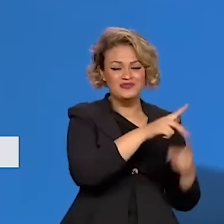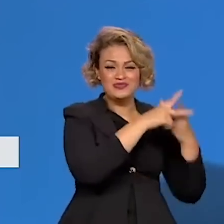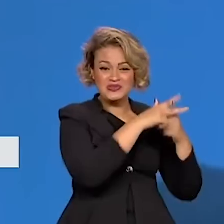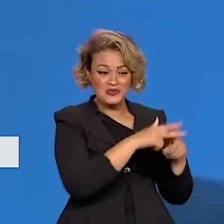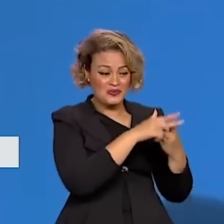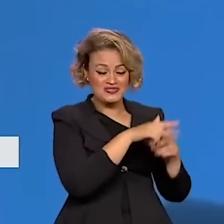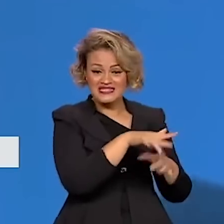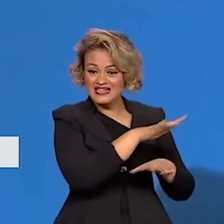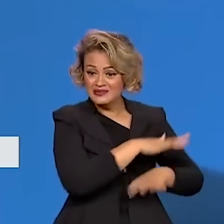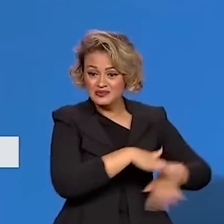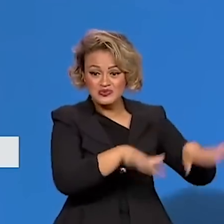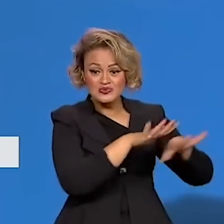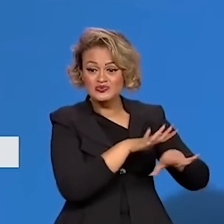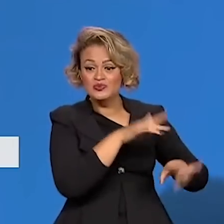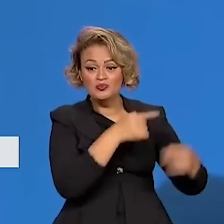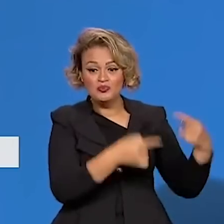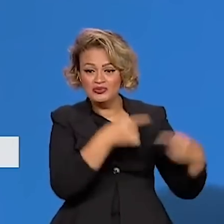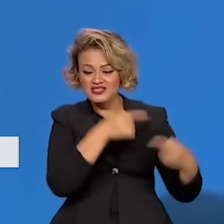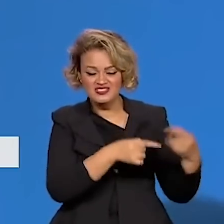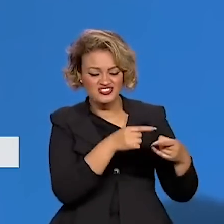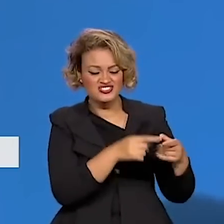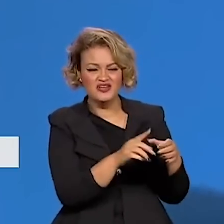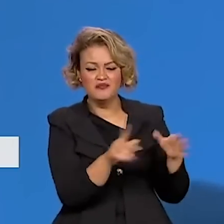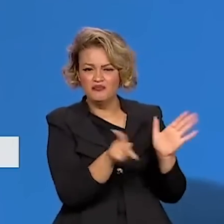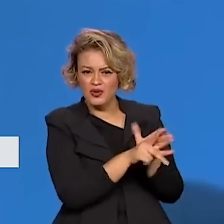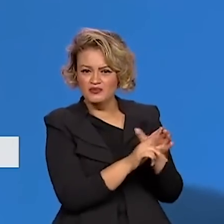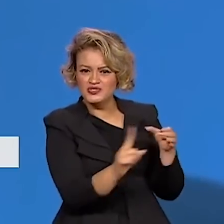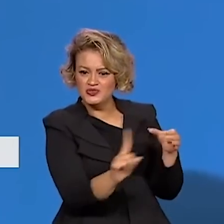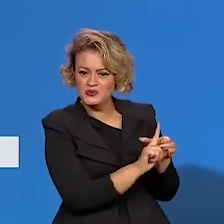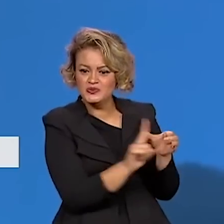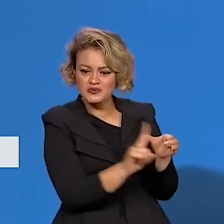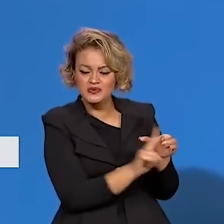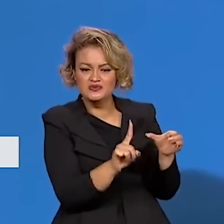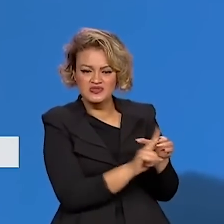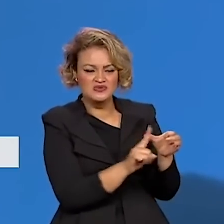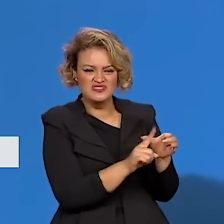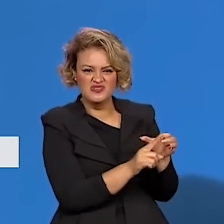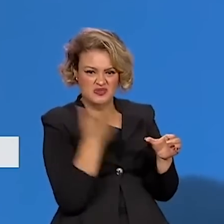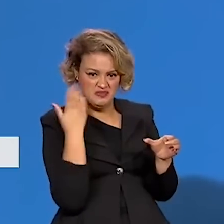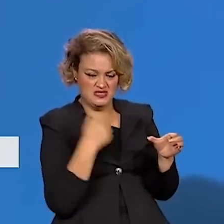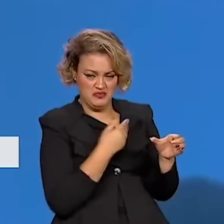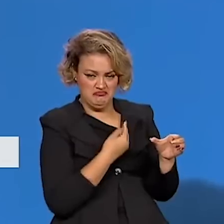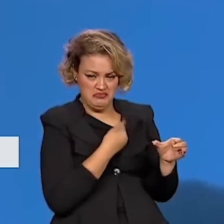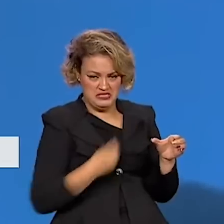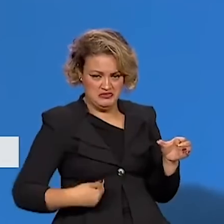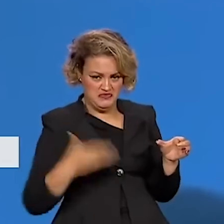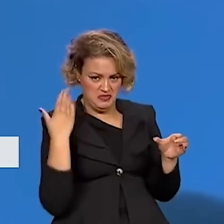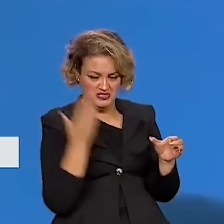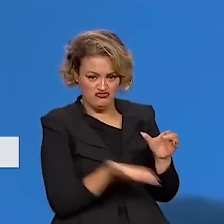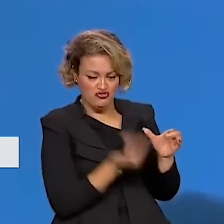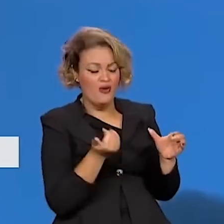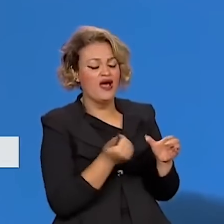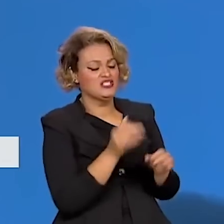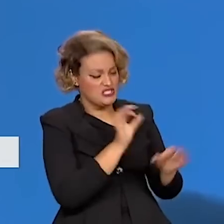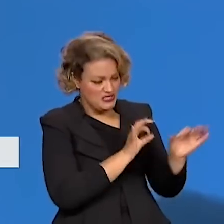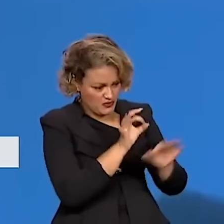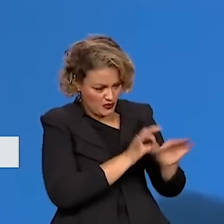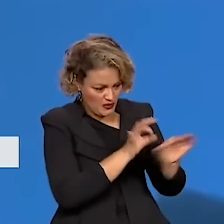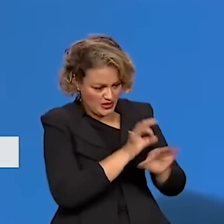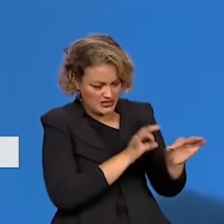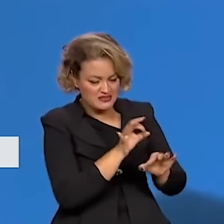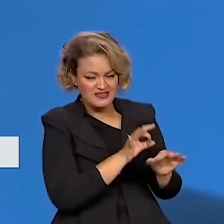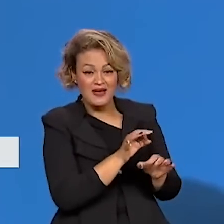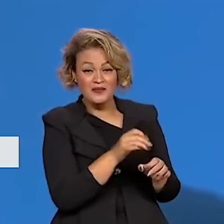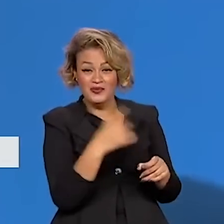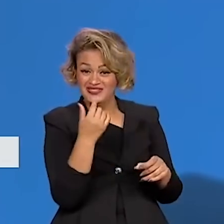todas as políticas de inclusão social que foi desmontada o que nós fizemos em 13 anos